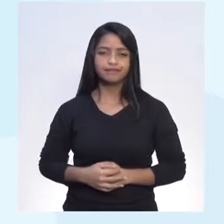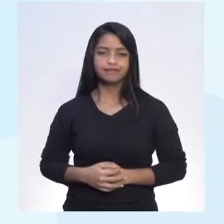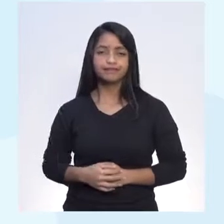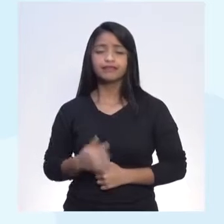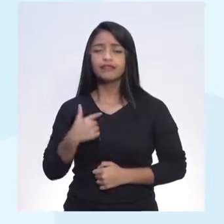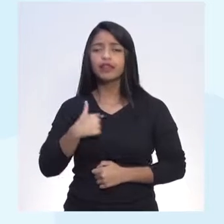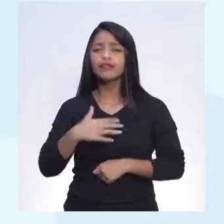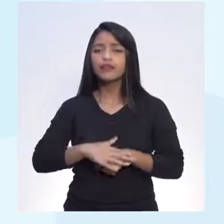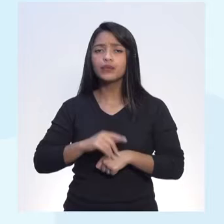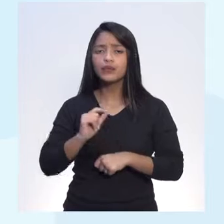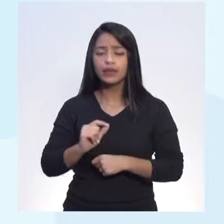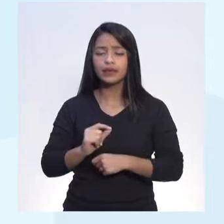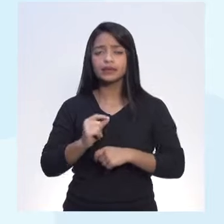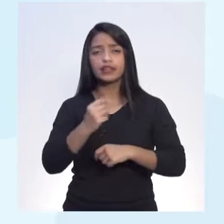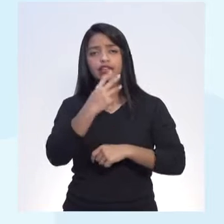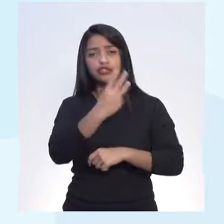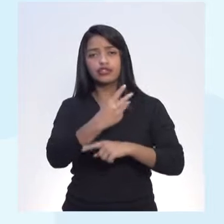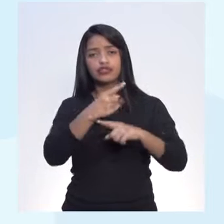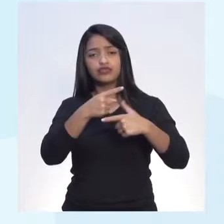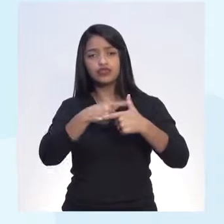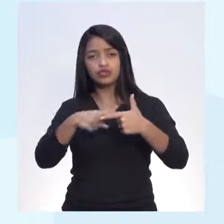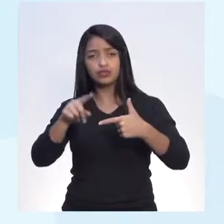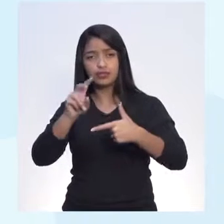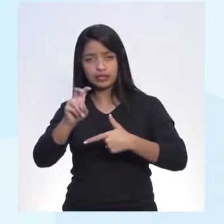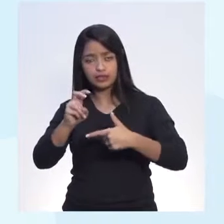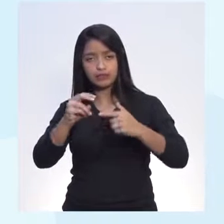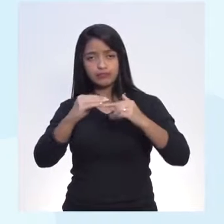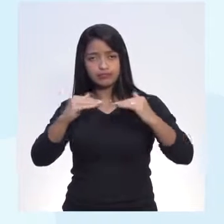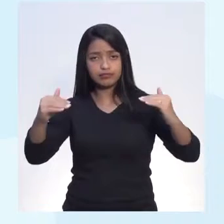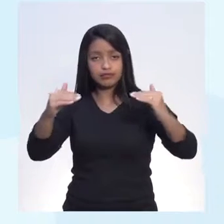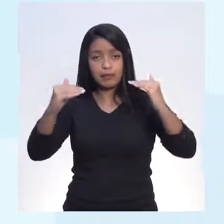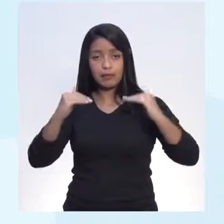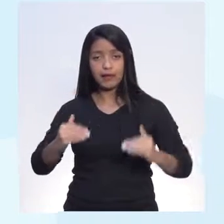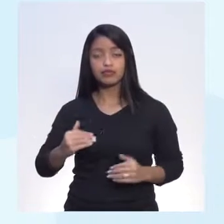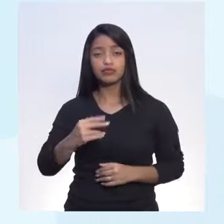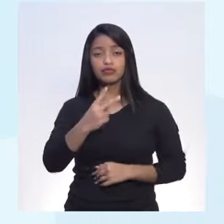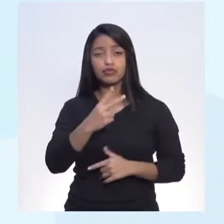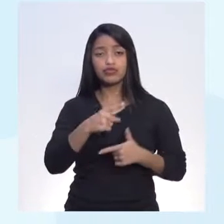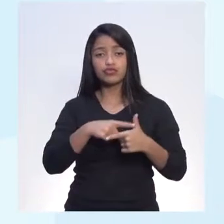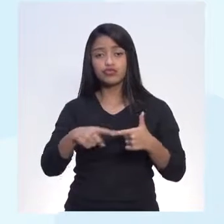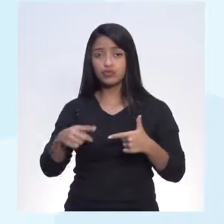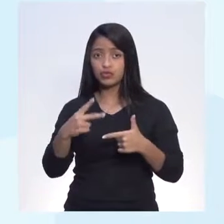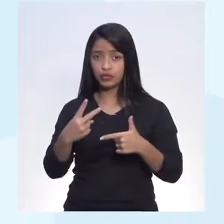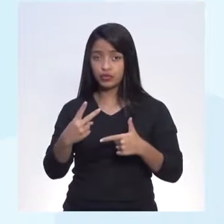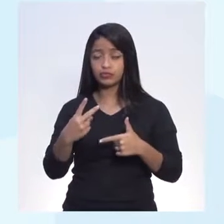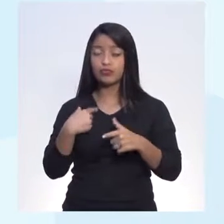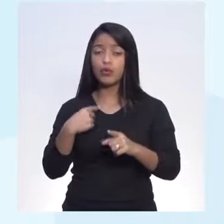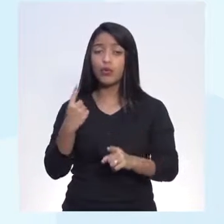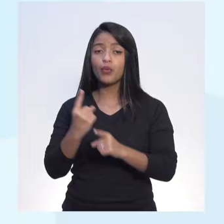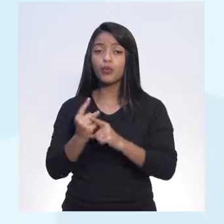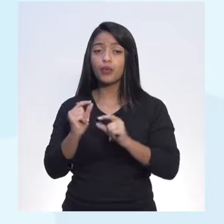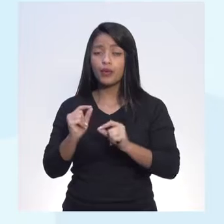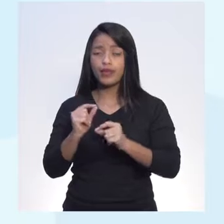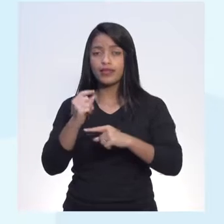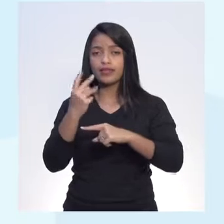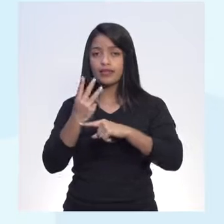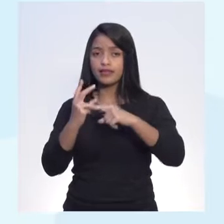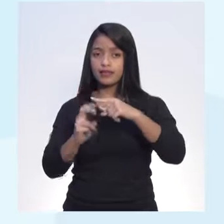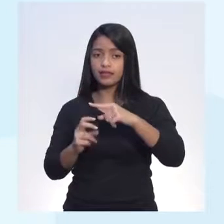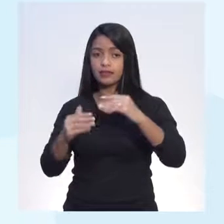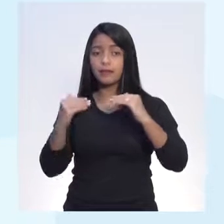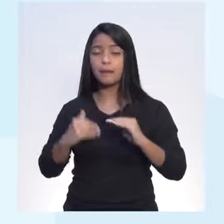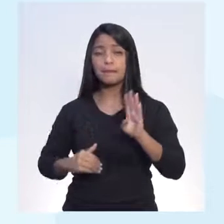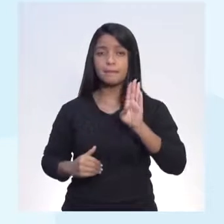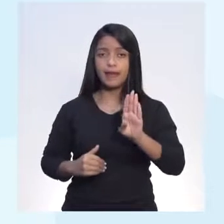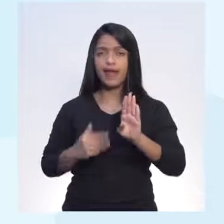por 5 e 2 dividido por 2. E aí eu encontro 3/5. Na questão B, que talvez tenha dado mais problema aí, eu mantive